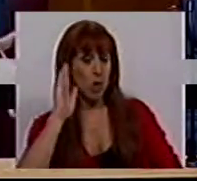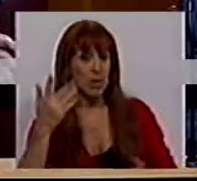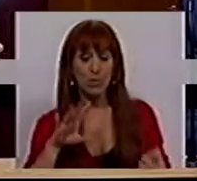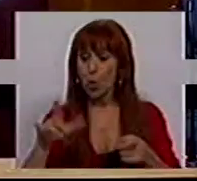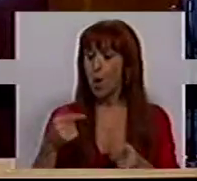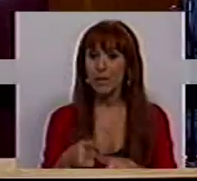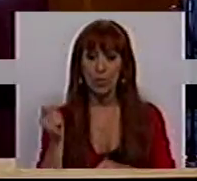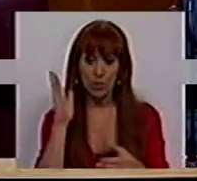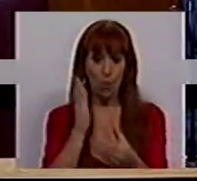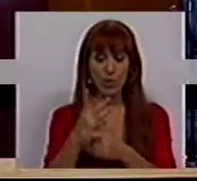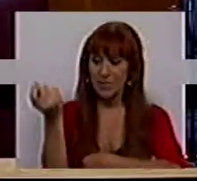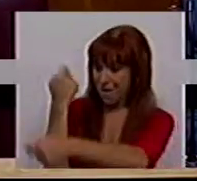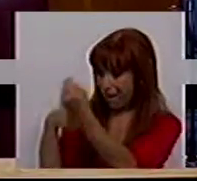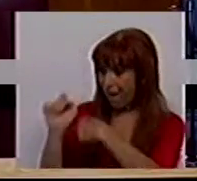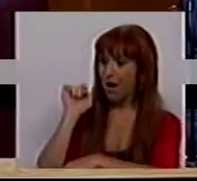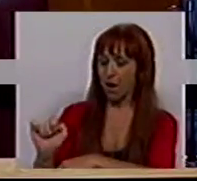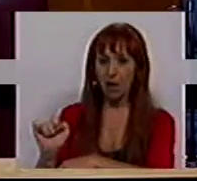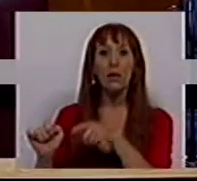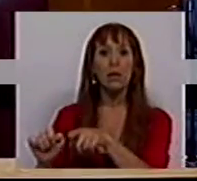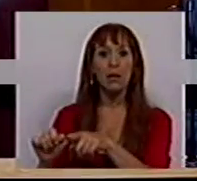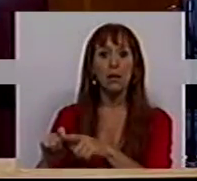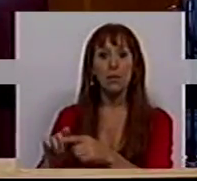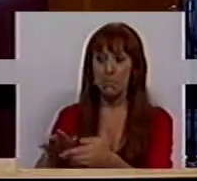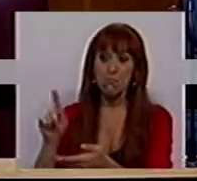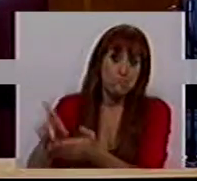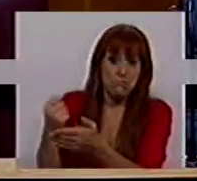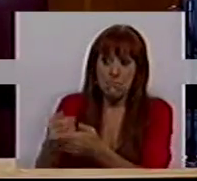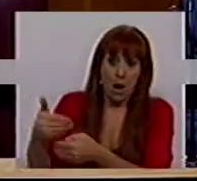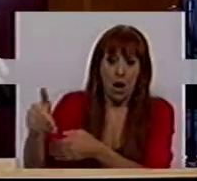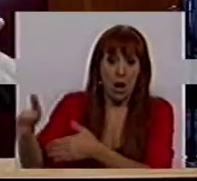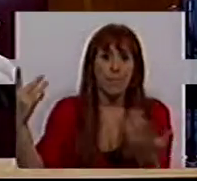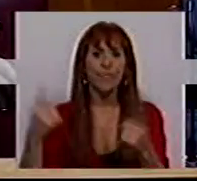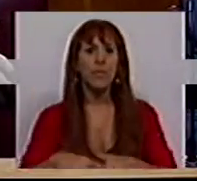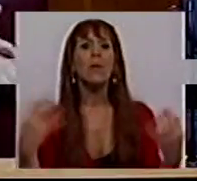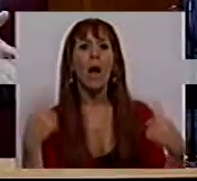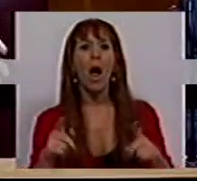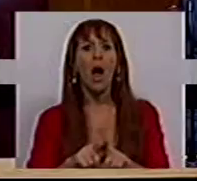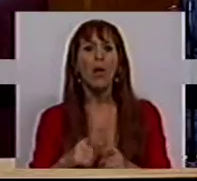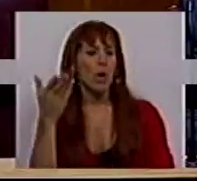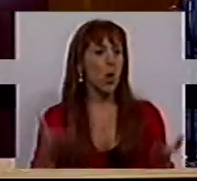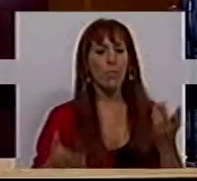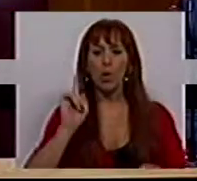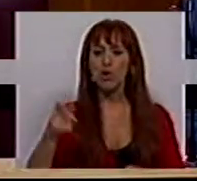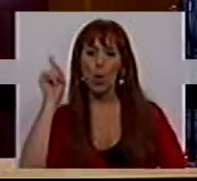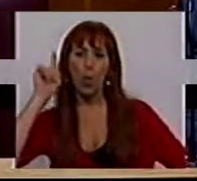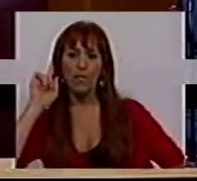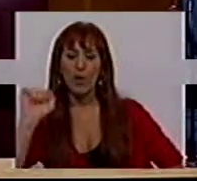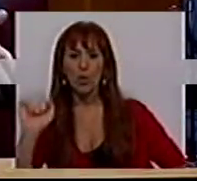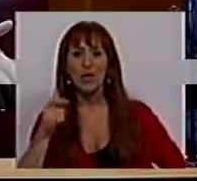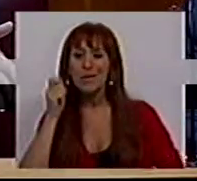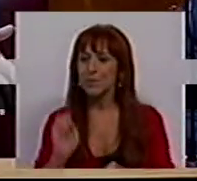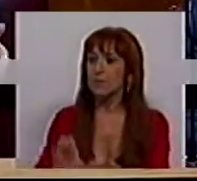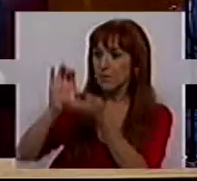que, quando esse processo de alienação se efetivar, haverá com certeza uma comparação entre o valor